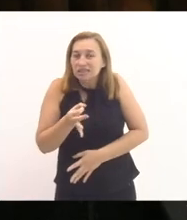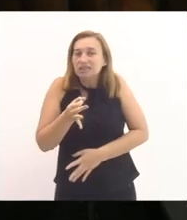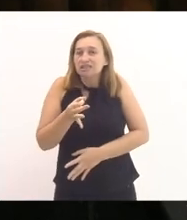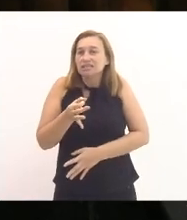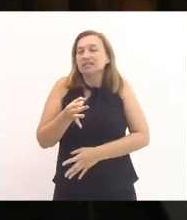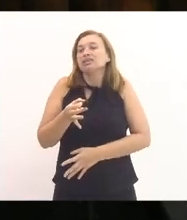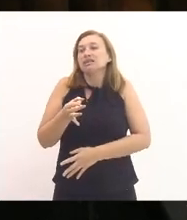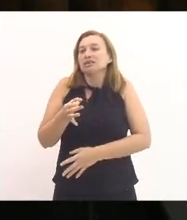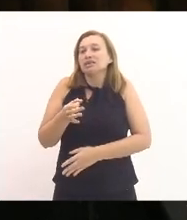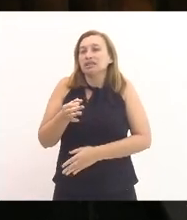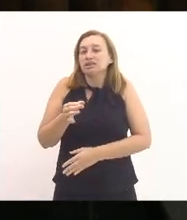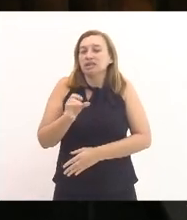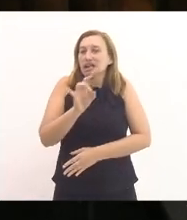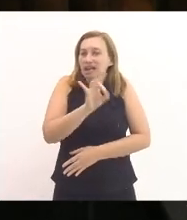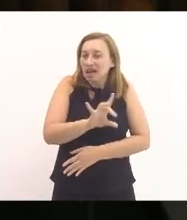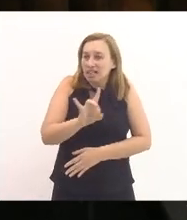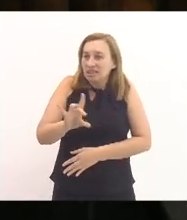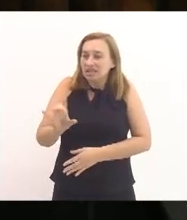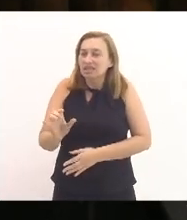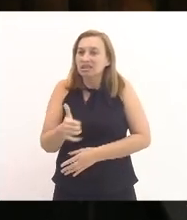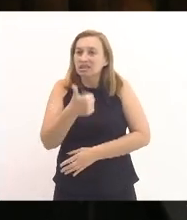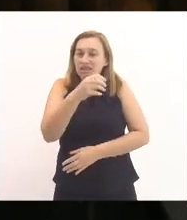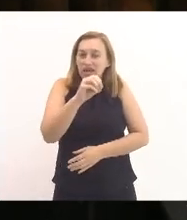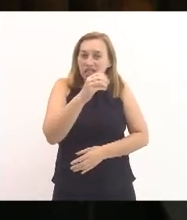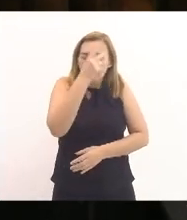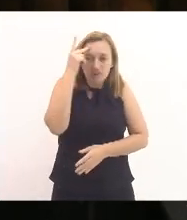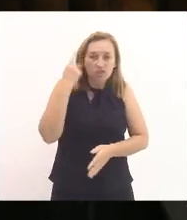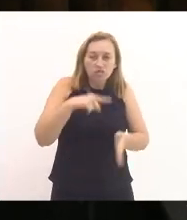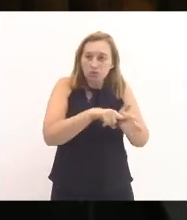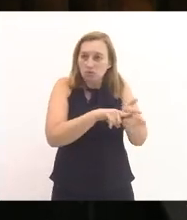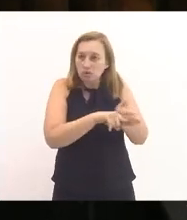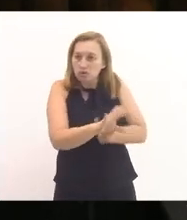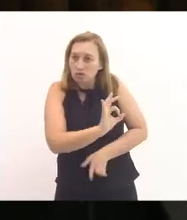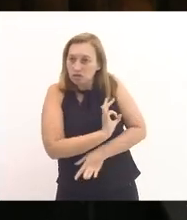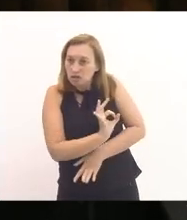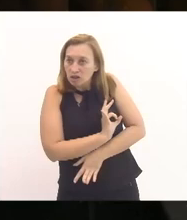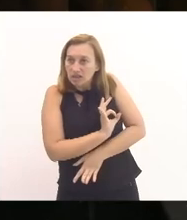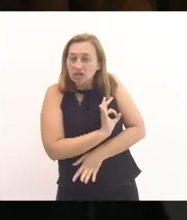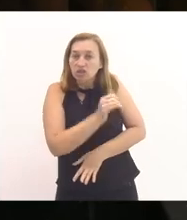garota o senhor de cada 10.000 investigadores atualmente